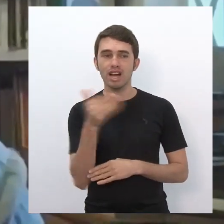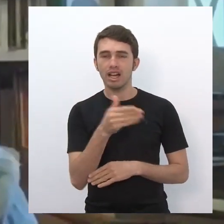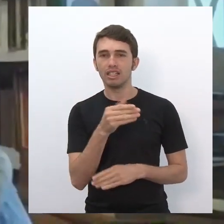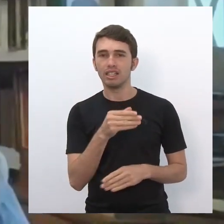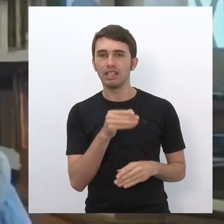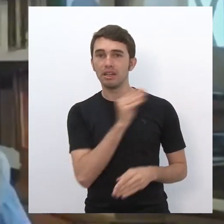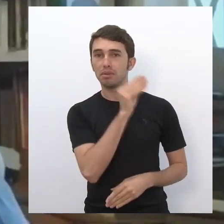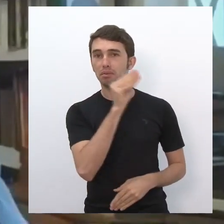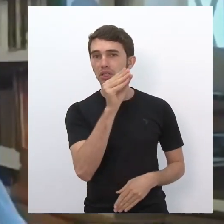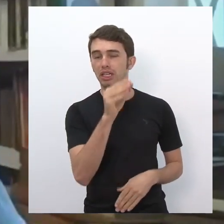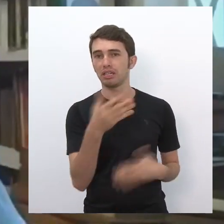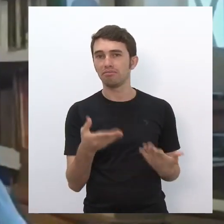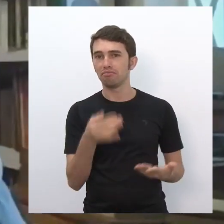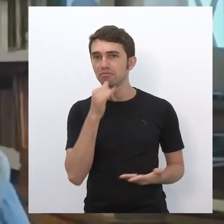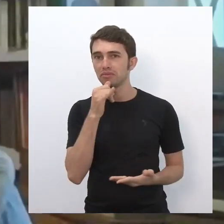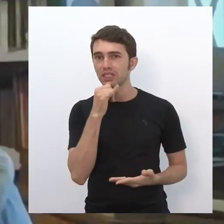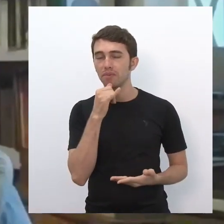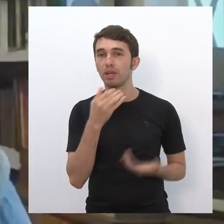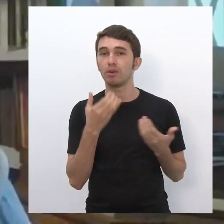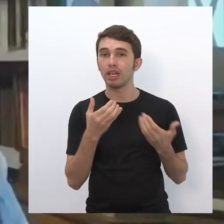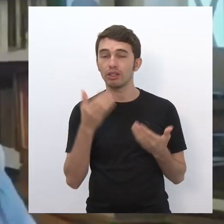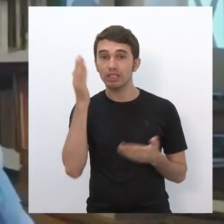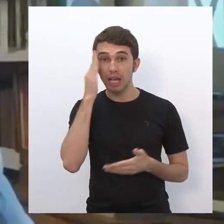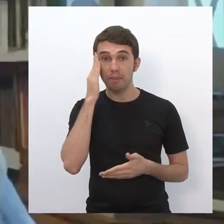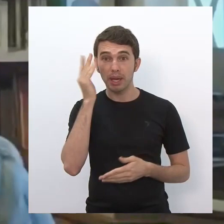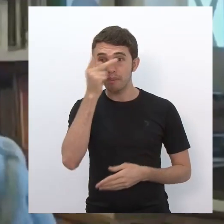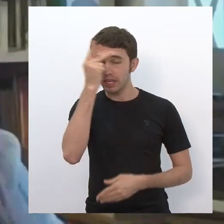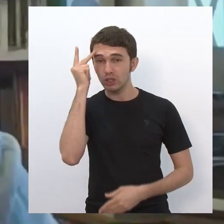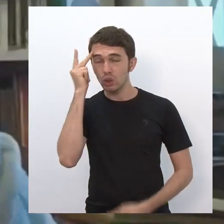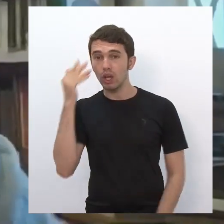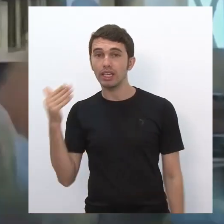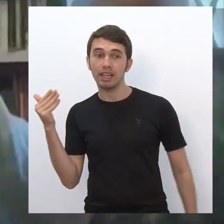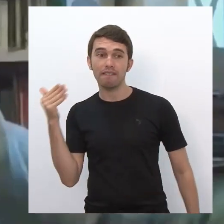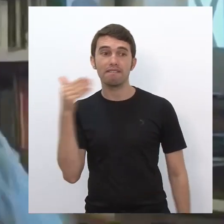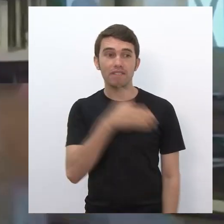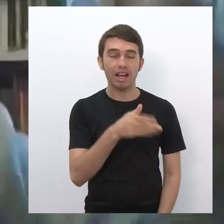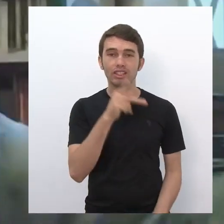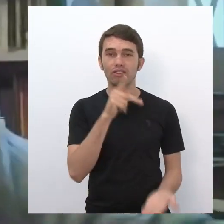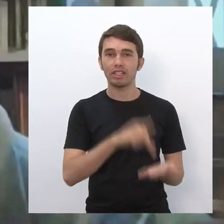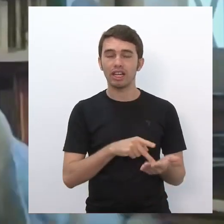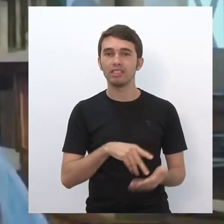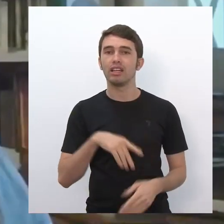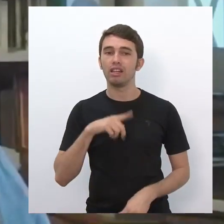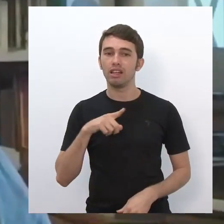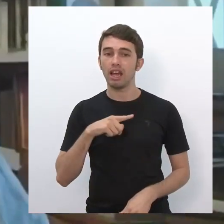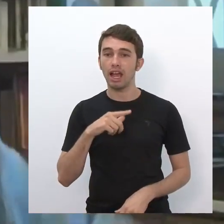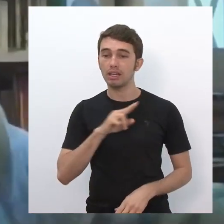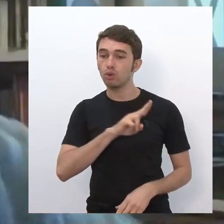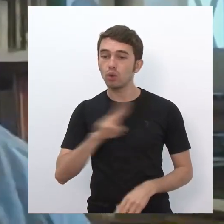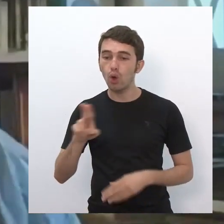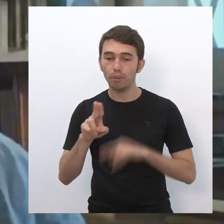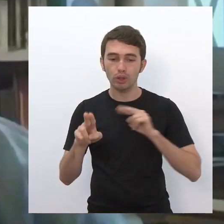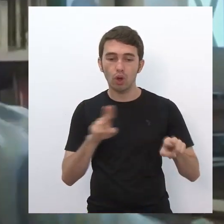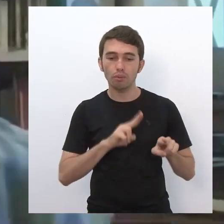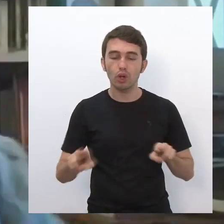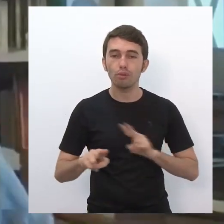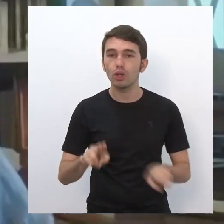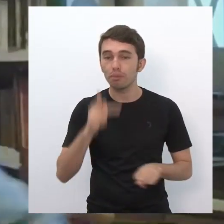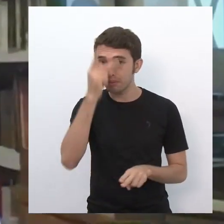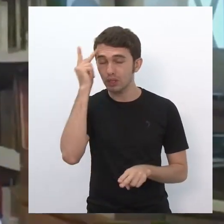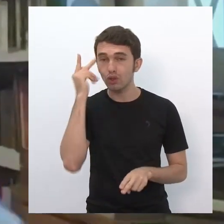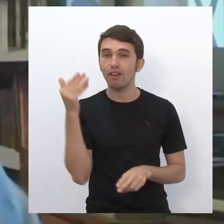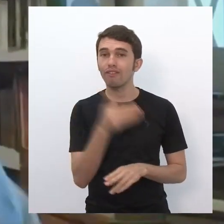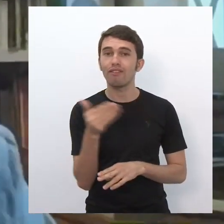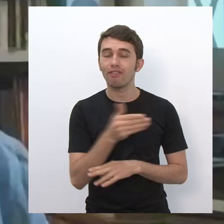dar resposta de demográfico. Eu quero saber quem vai, a resposta tem que ser quem vai é a dona Chiquinho, seu Zezinho, o